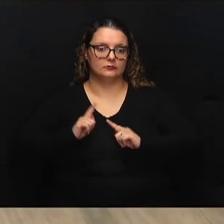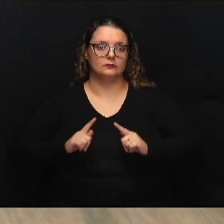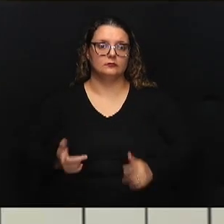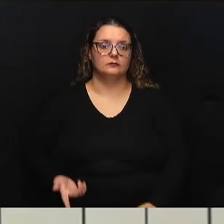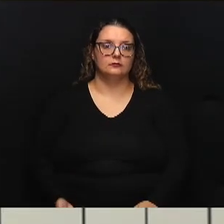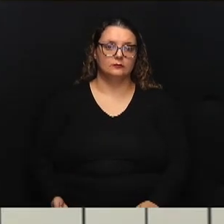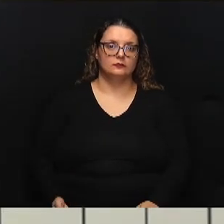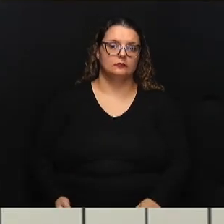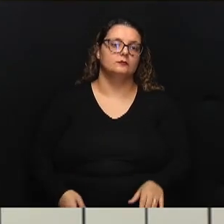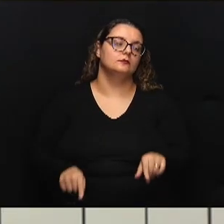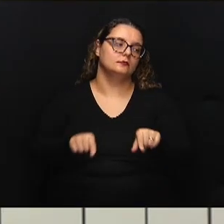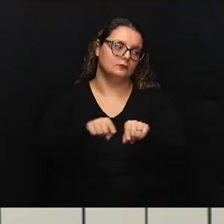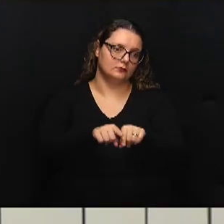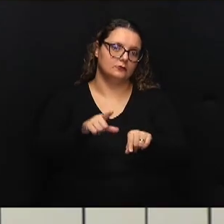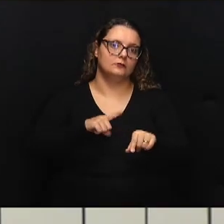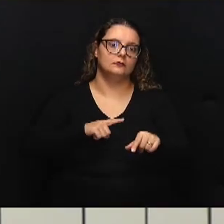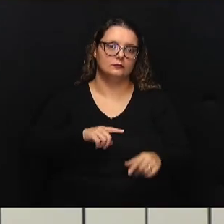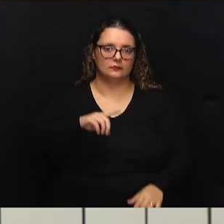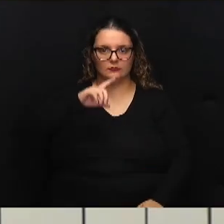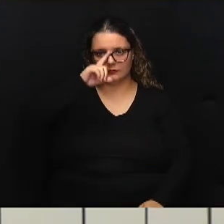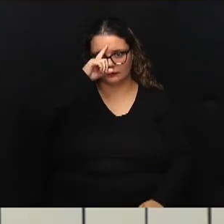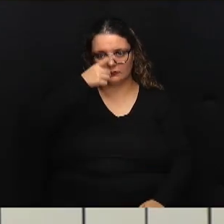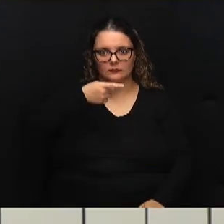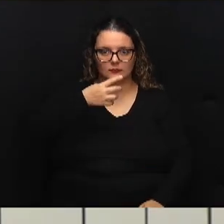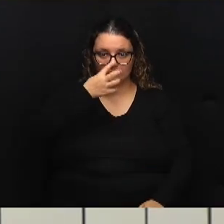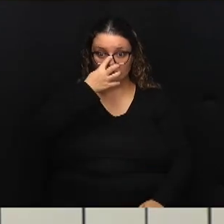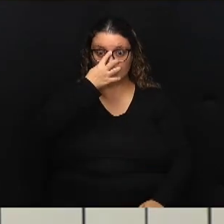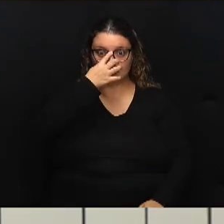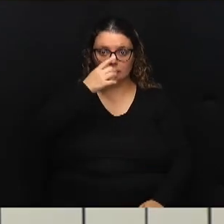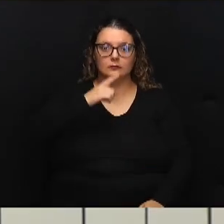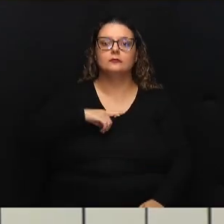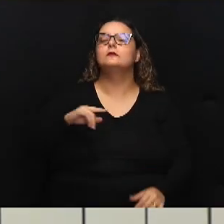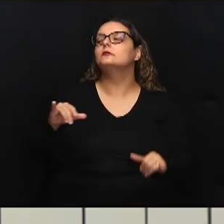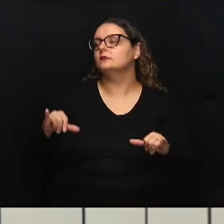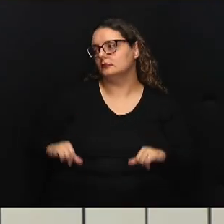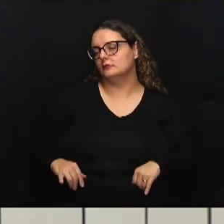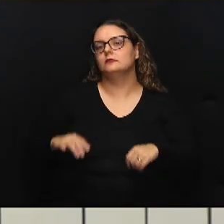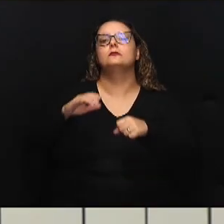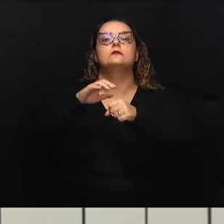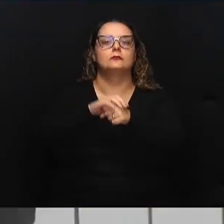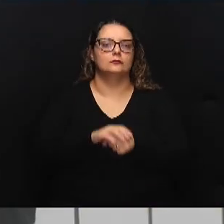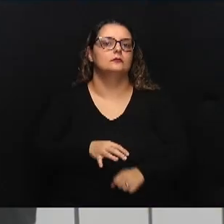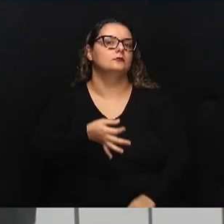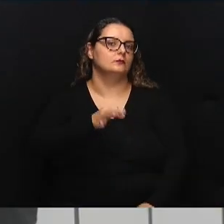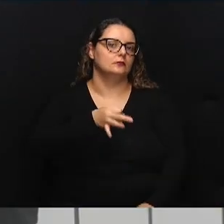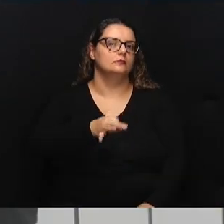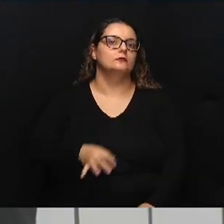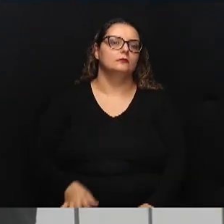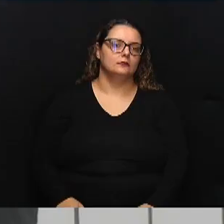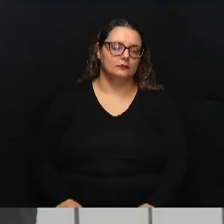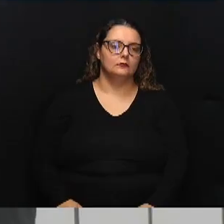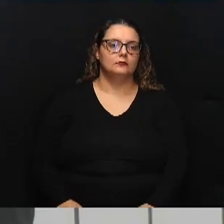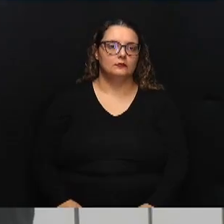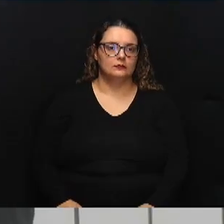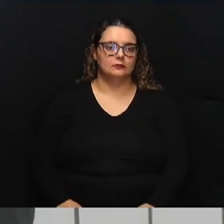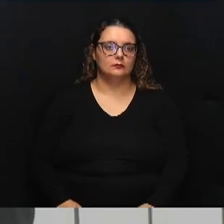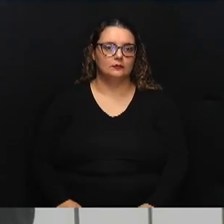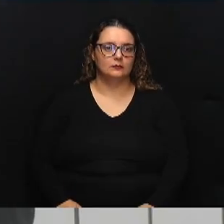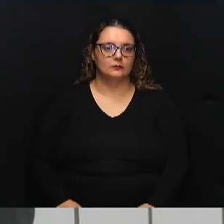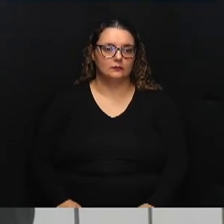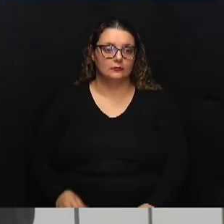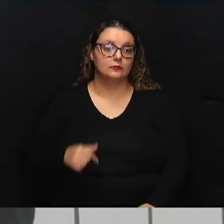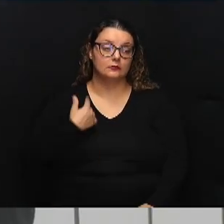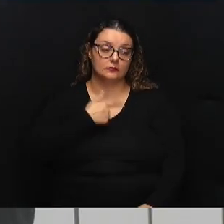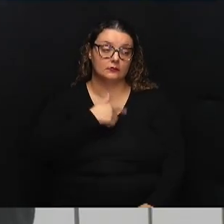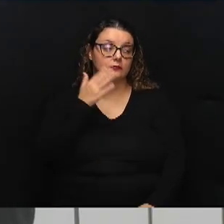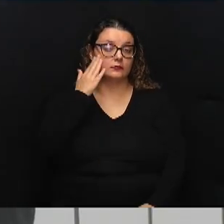gerente, ele também tem um patrão, ele também tem alguém... Ele sofre muita pressão, com certeza. Né, exatamente, então assim, a gente